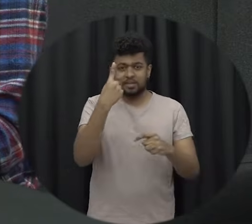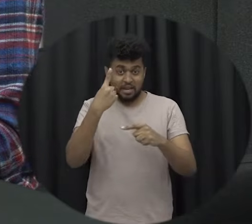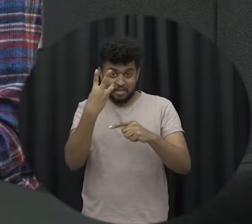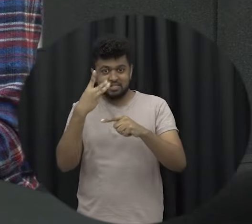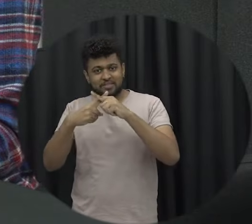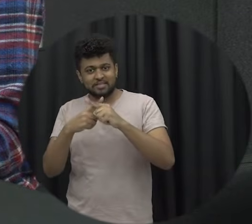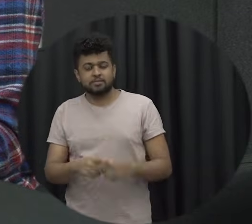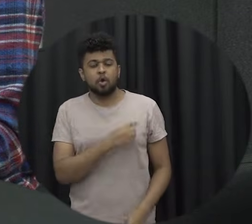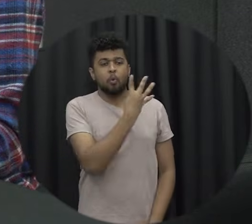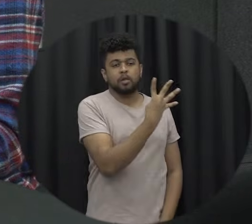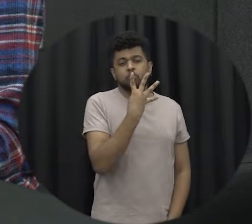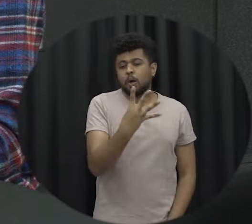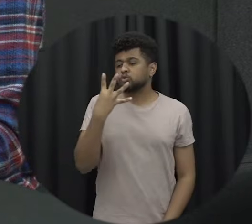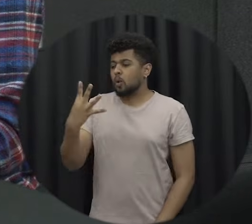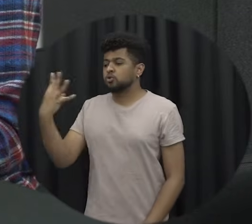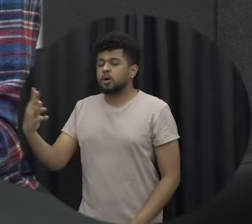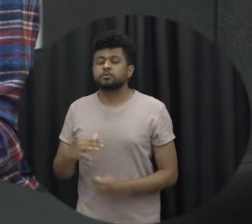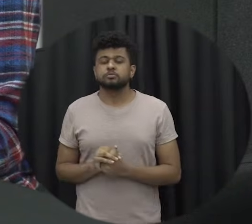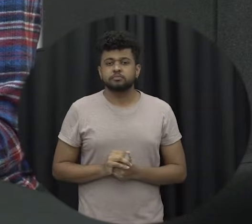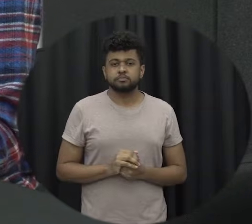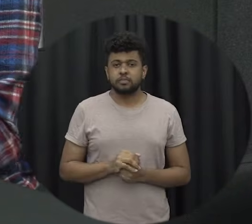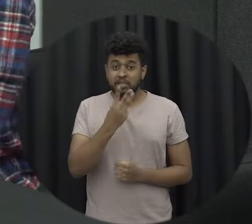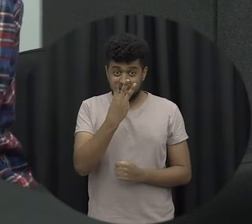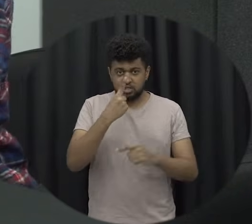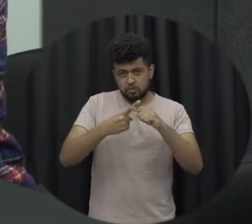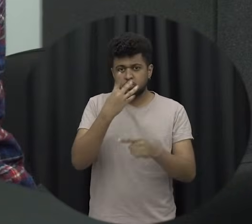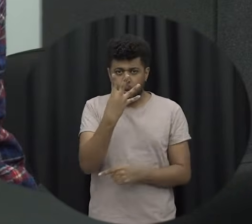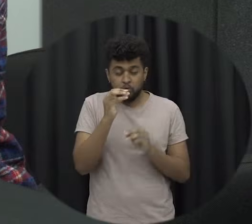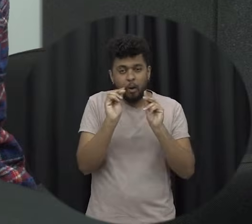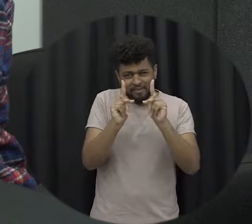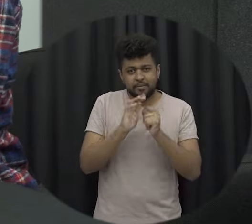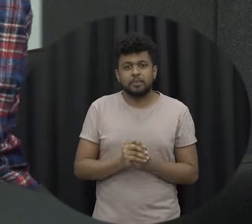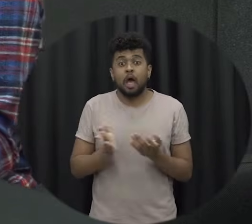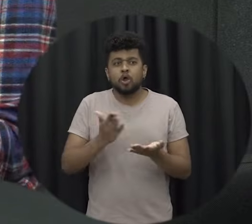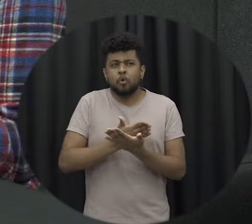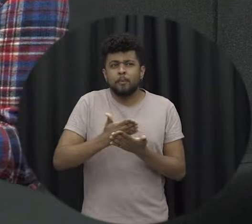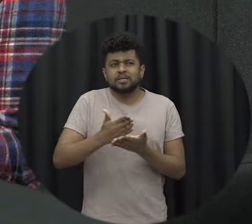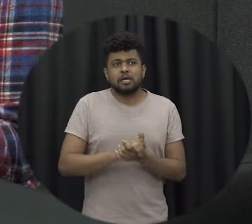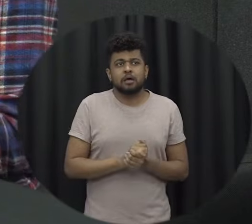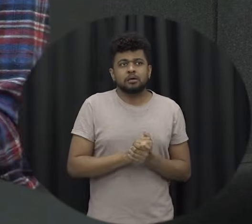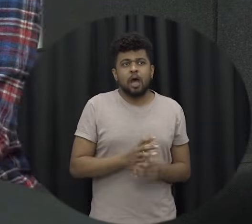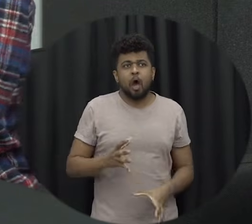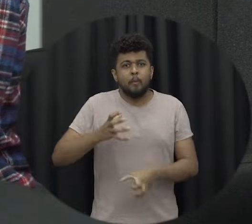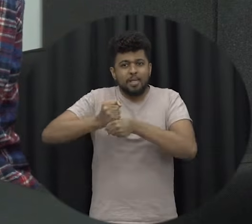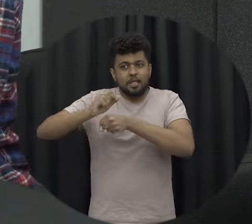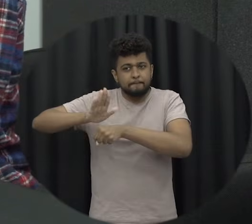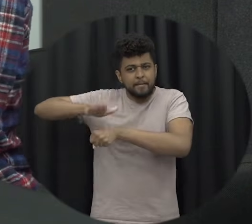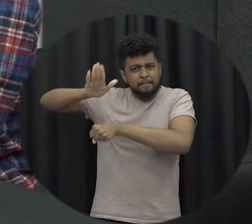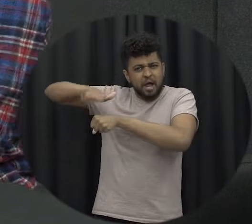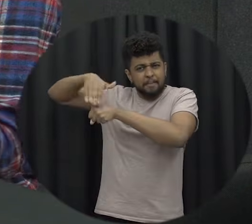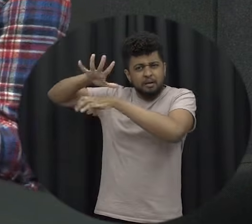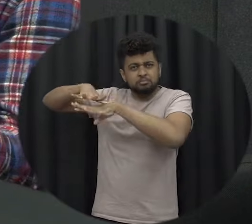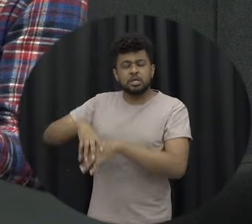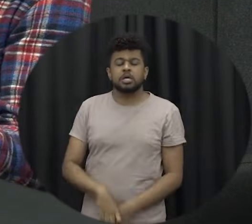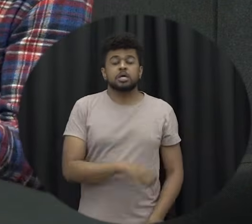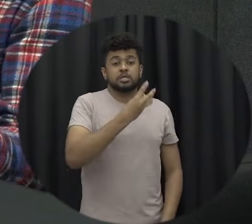Bom, 3 vezes 4 está tudo bem, mas se eu começasse a aumentar essa conta aqui, 342 vezes 24,